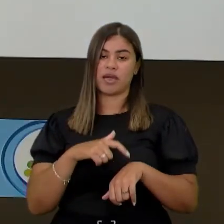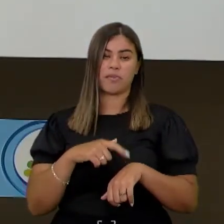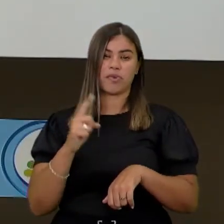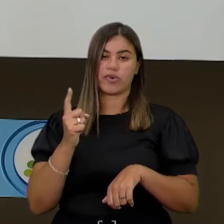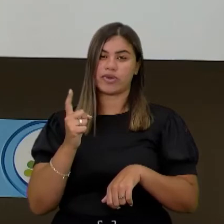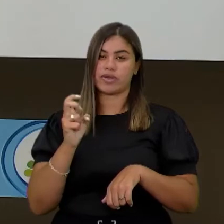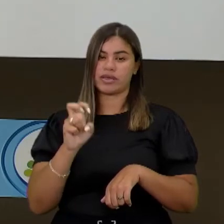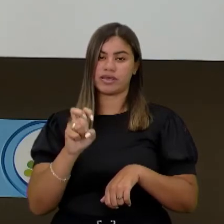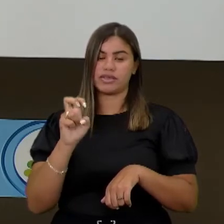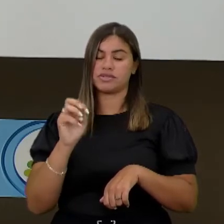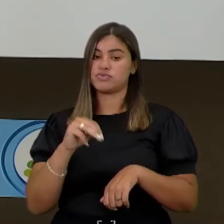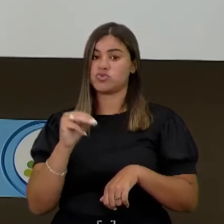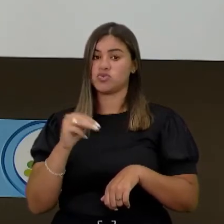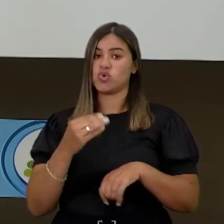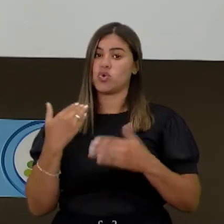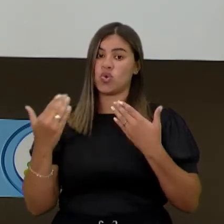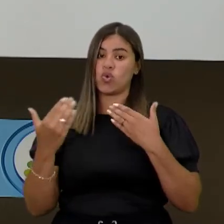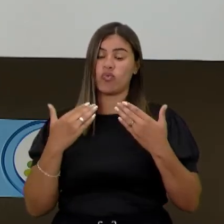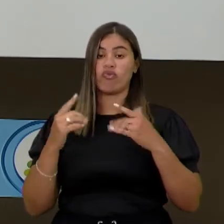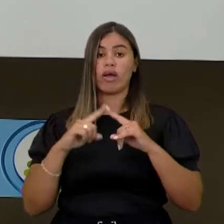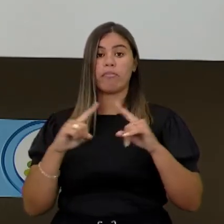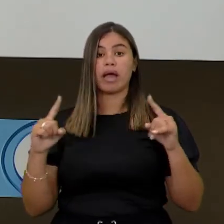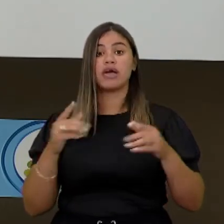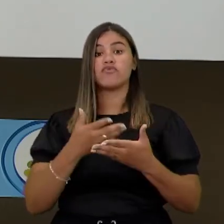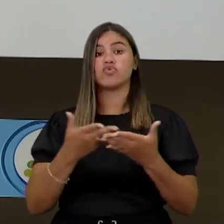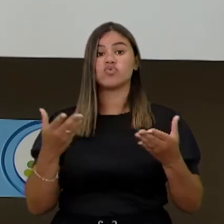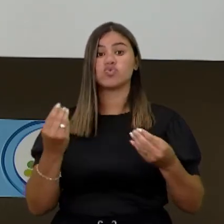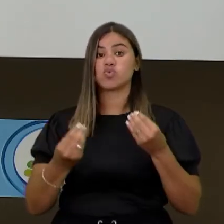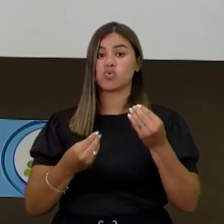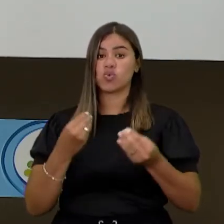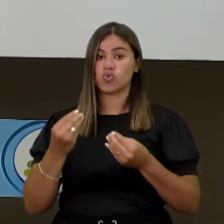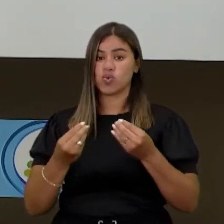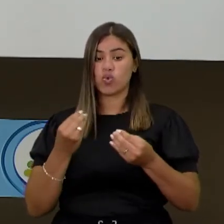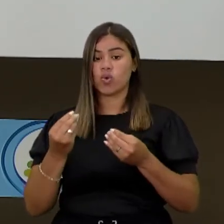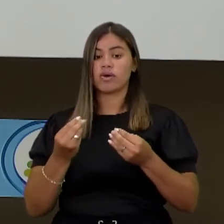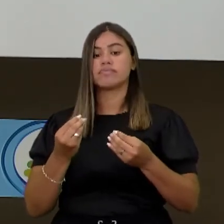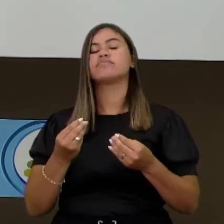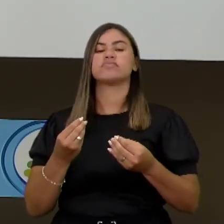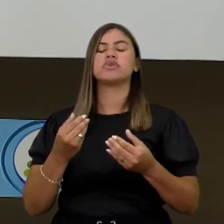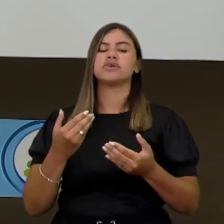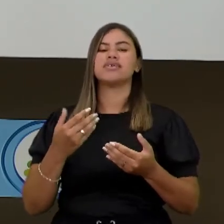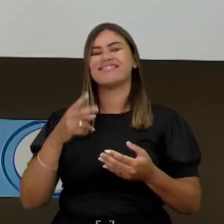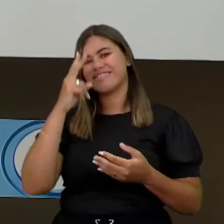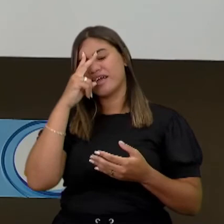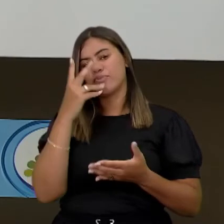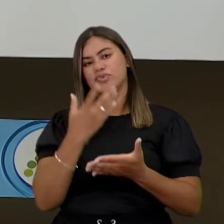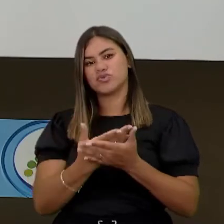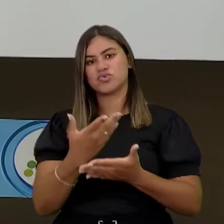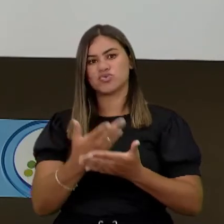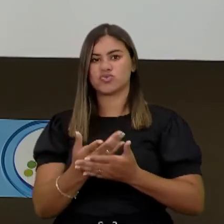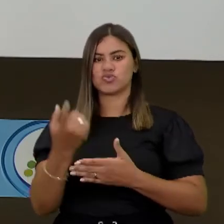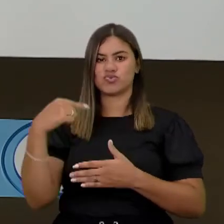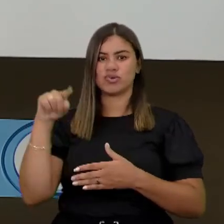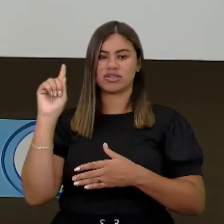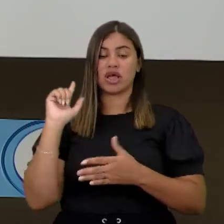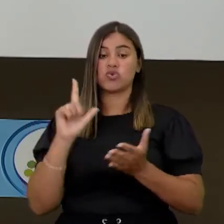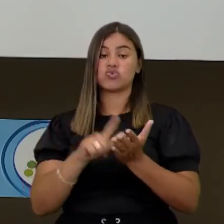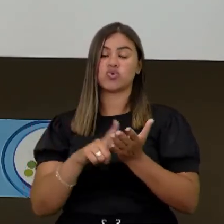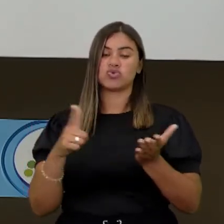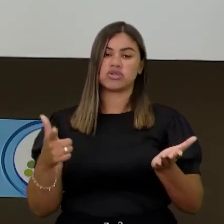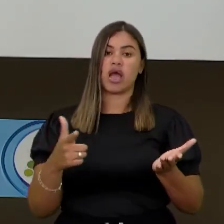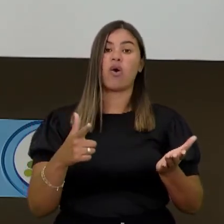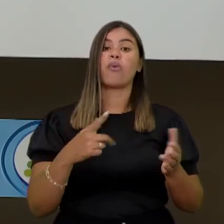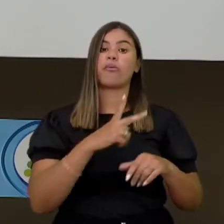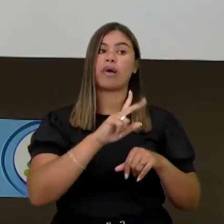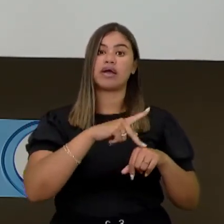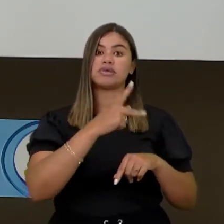a gente debatendo e tal. A ideia é que você vá até os jornais que eu apontei na última aula, vá até os jornais que você conhece do